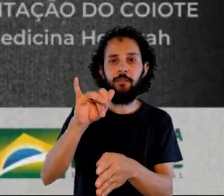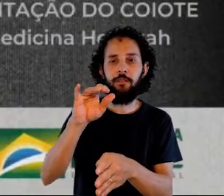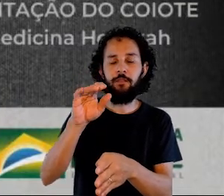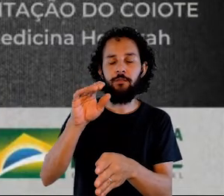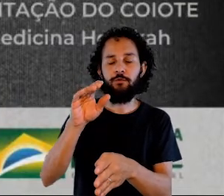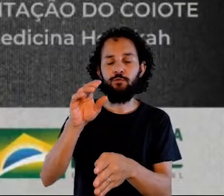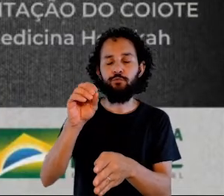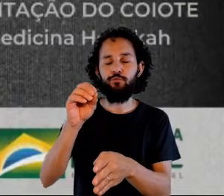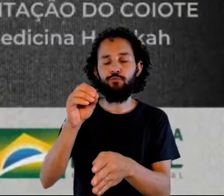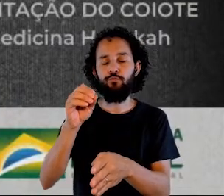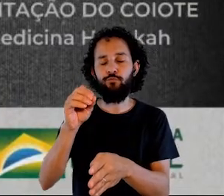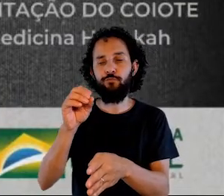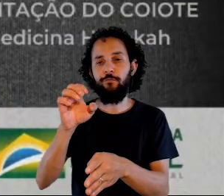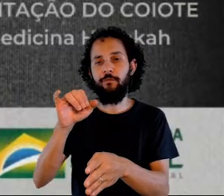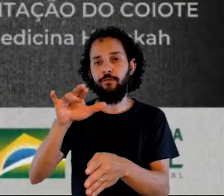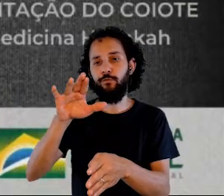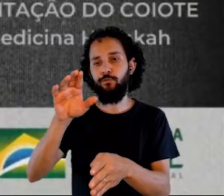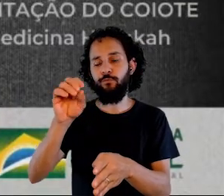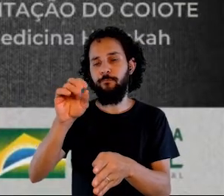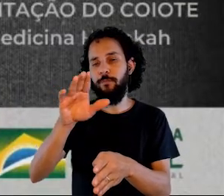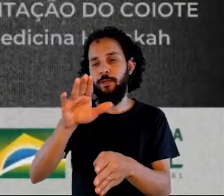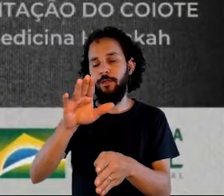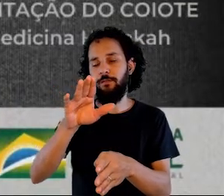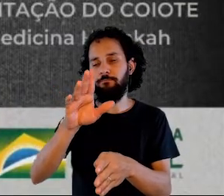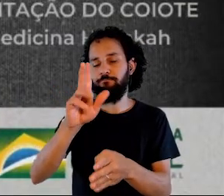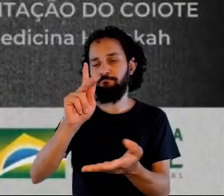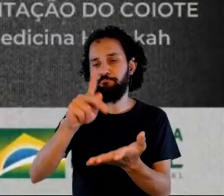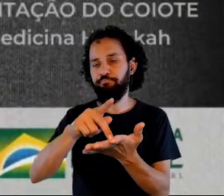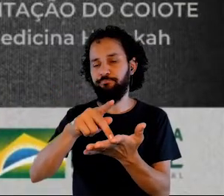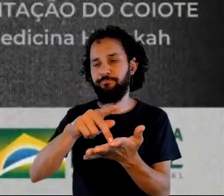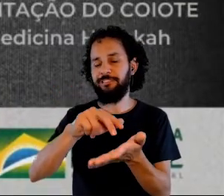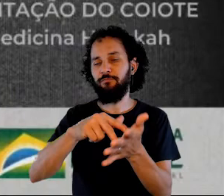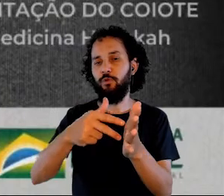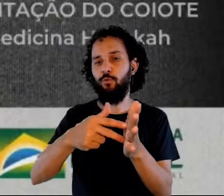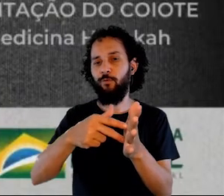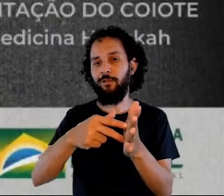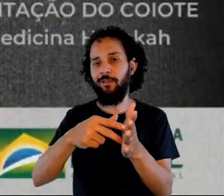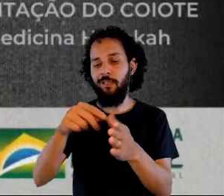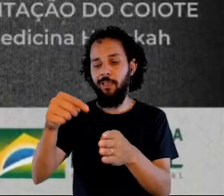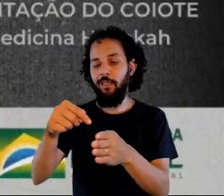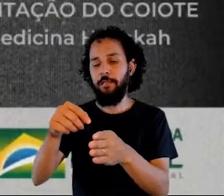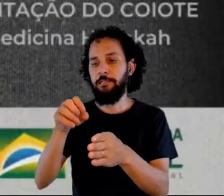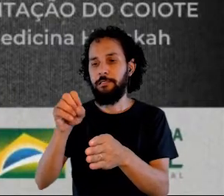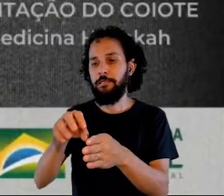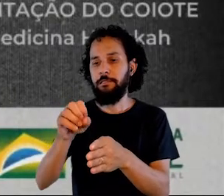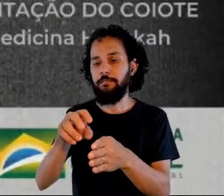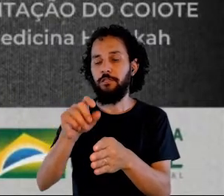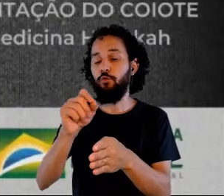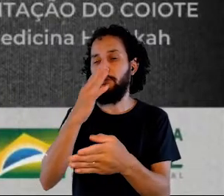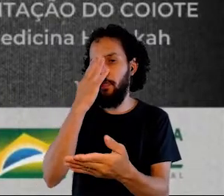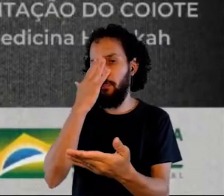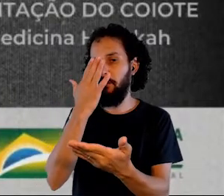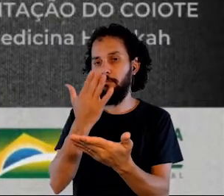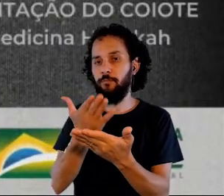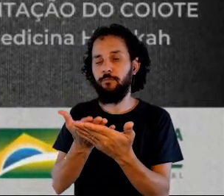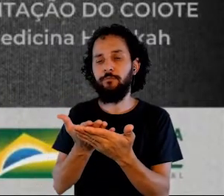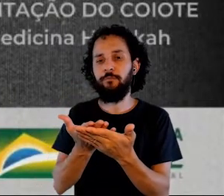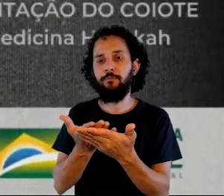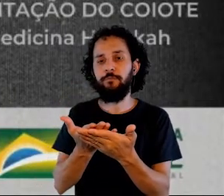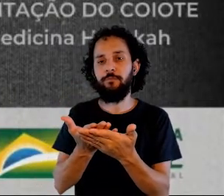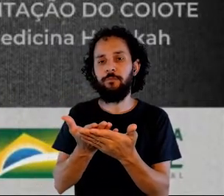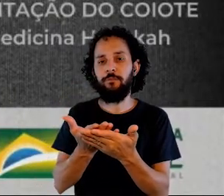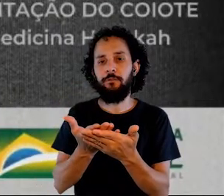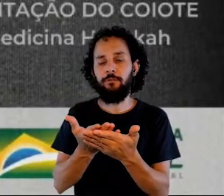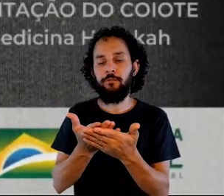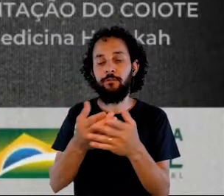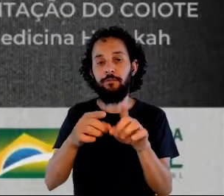Na verdade, ele ensina a beleza de nossa confiança e nossa inocência